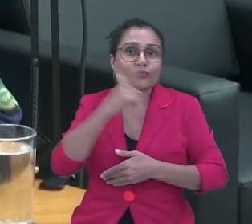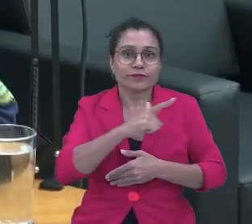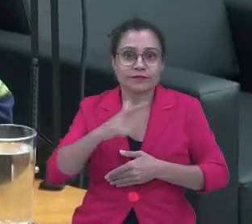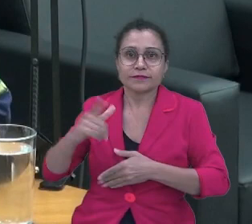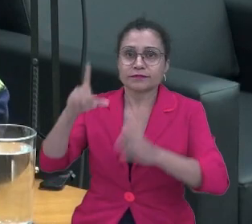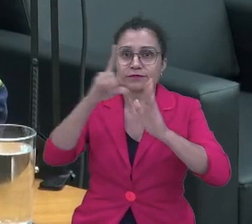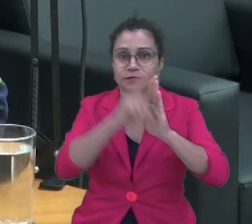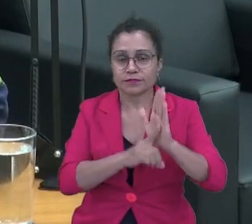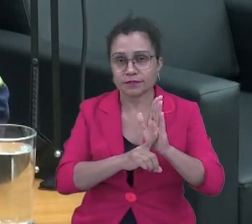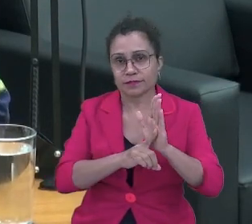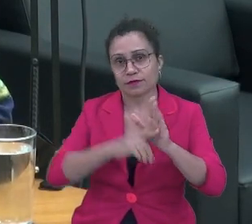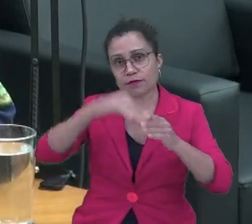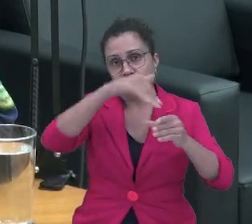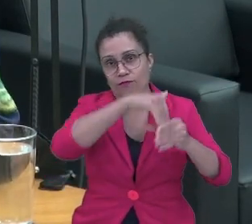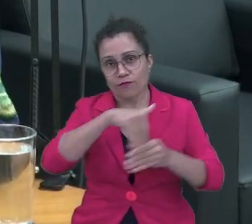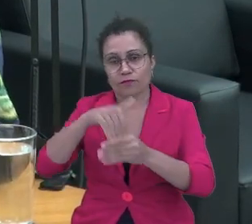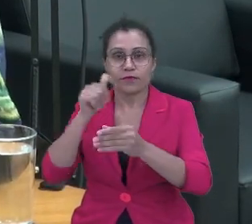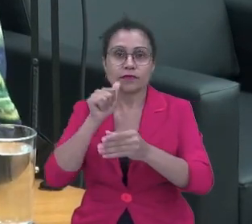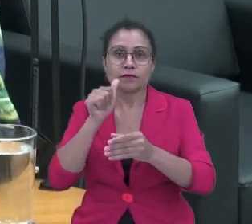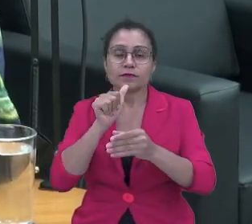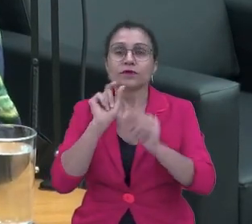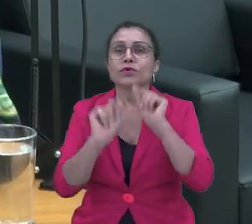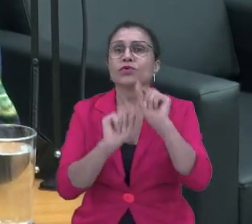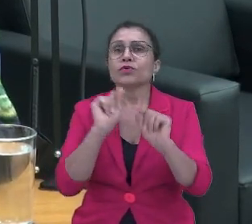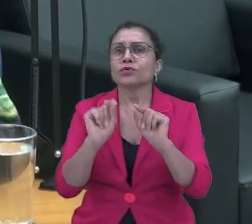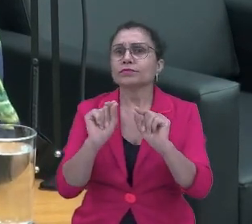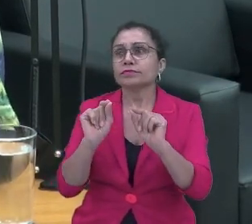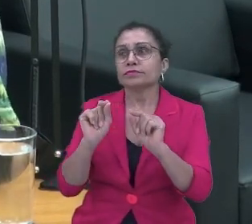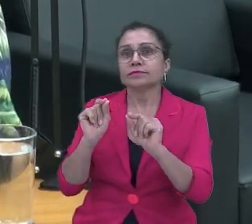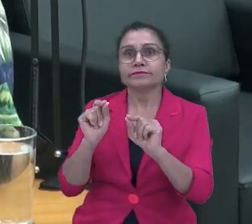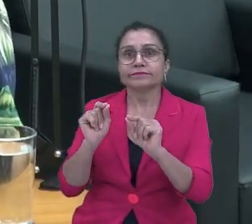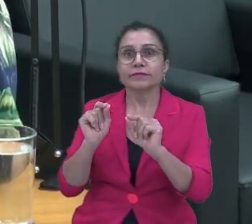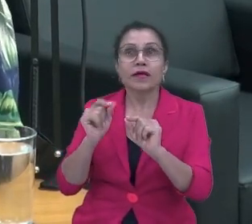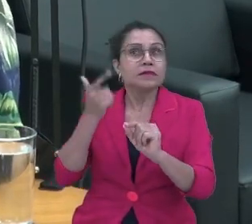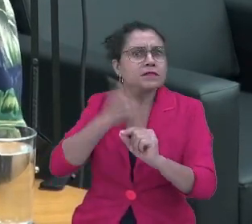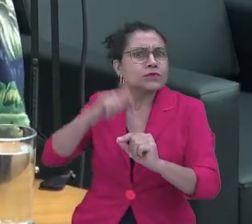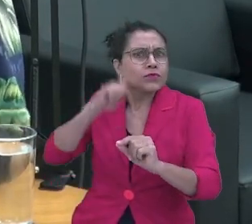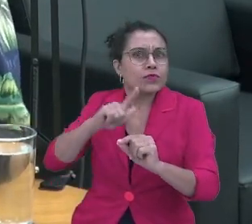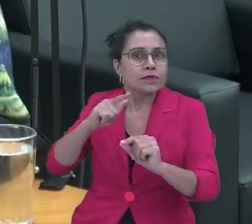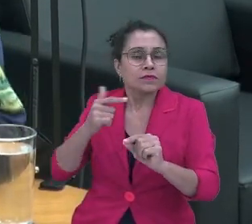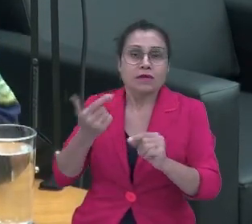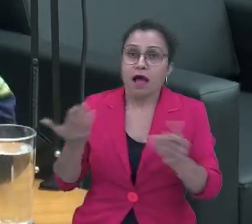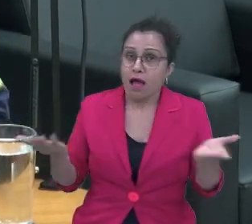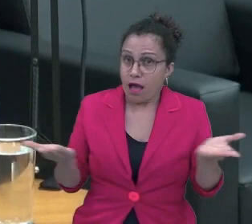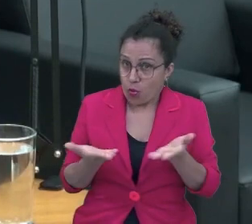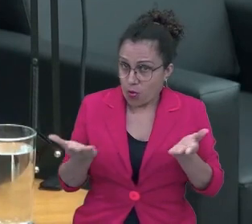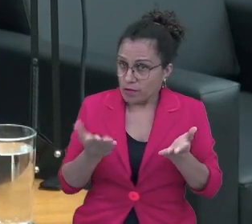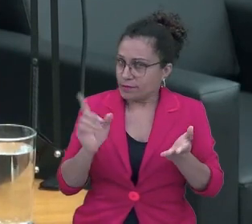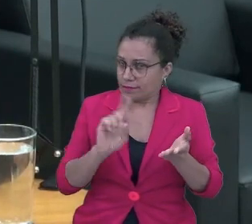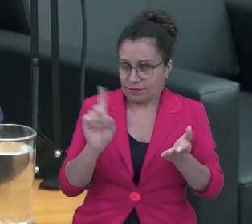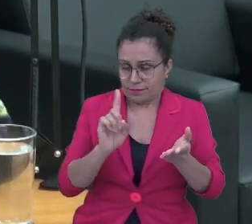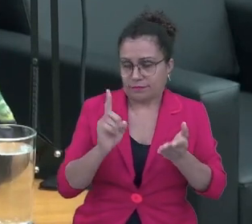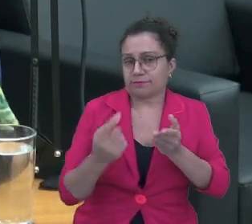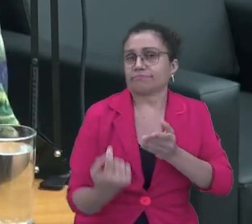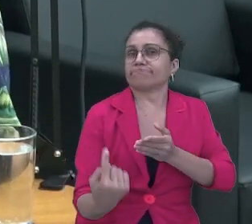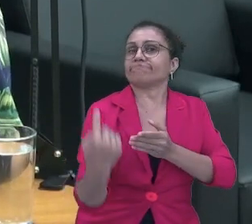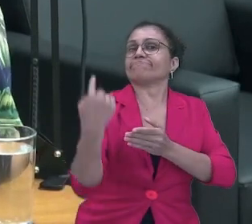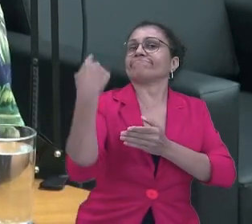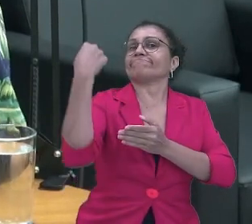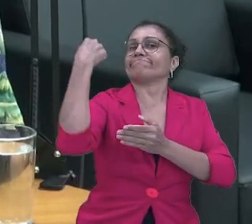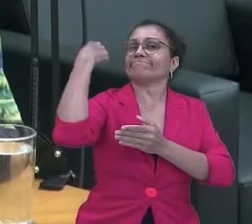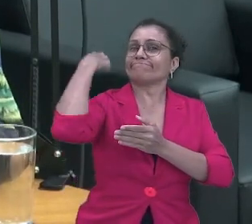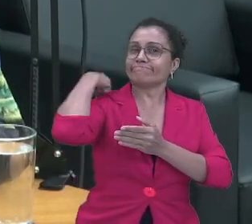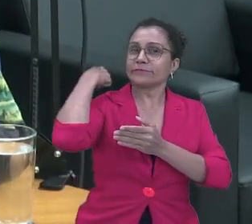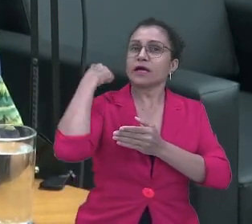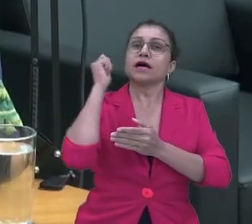ao voto feminino. Mas essas conquistas, Tânia, elas não são de agora, né? Elas são de há muito tempo atrás. Então, nós estamos